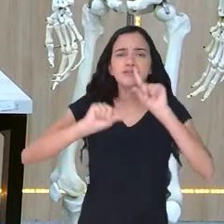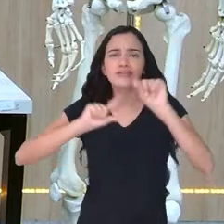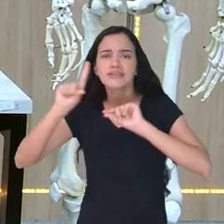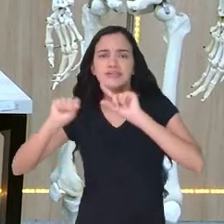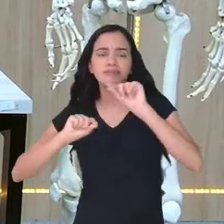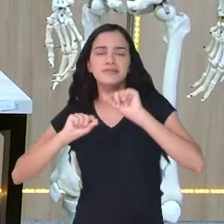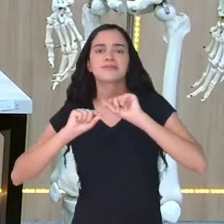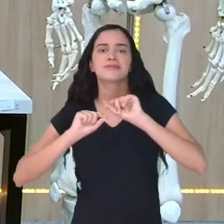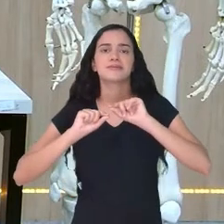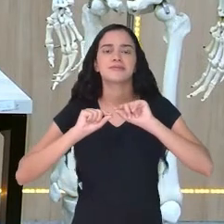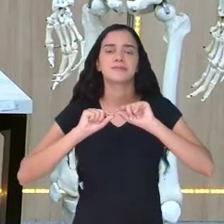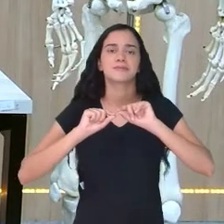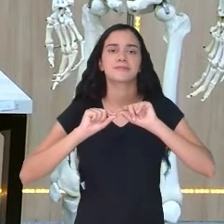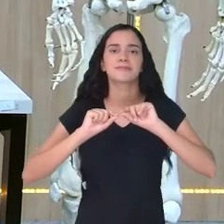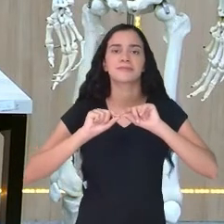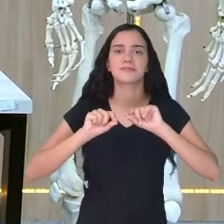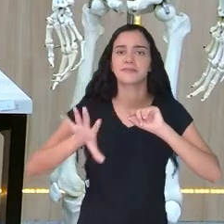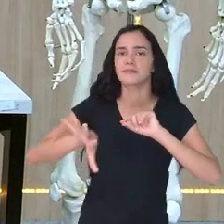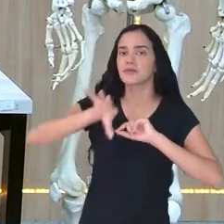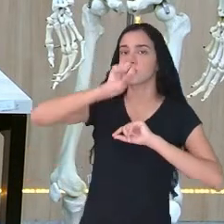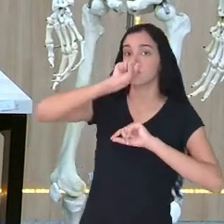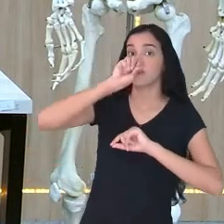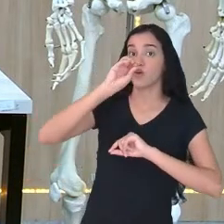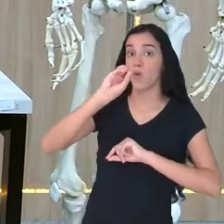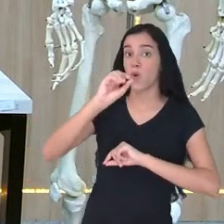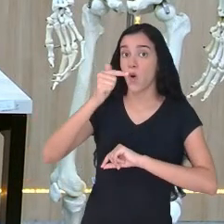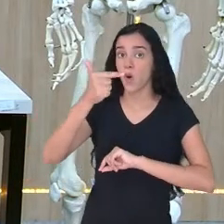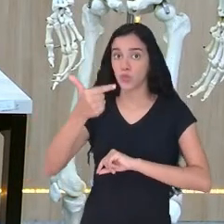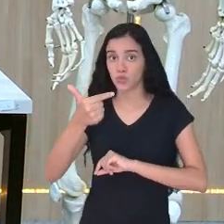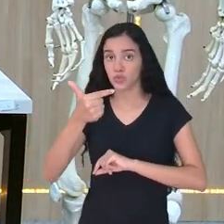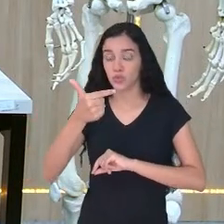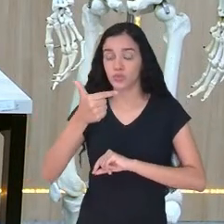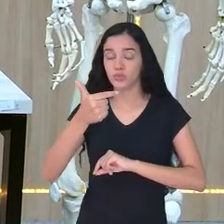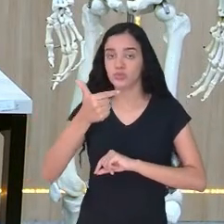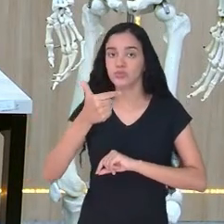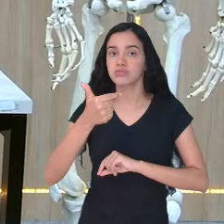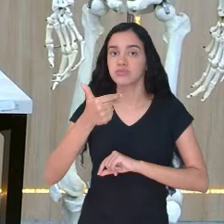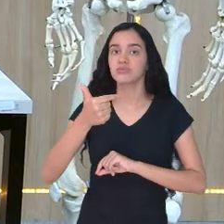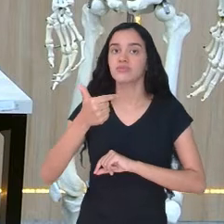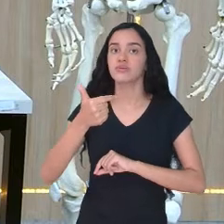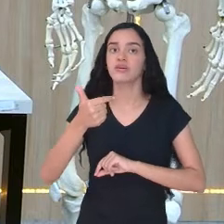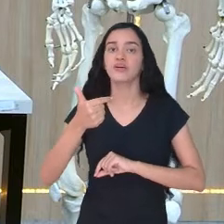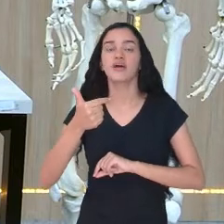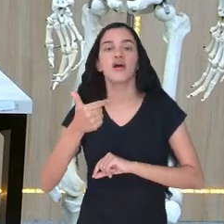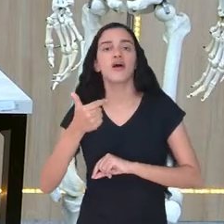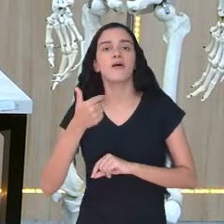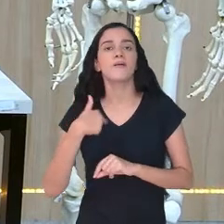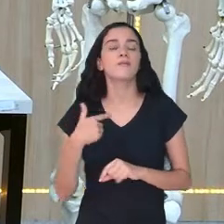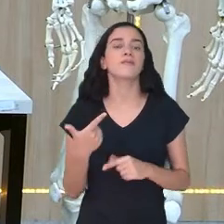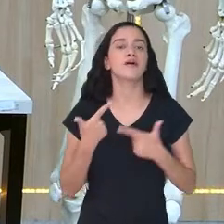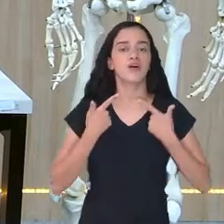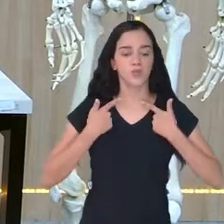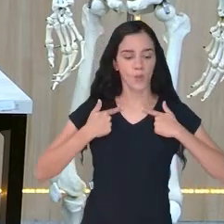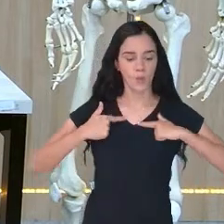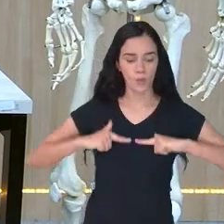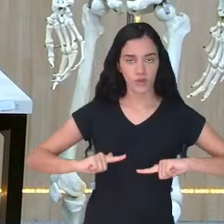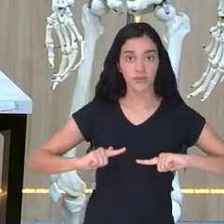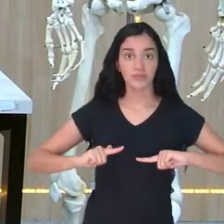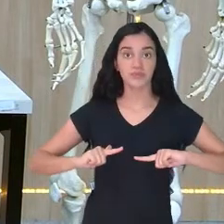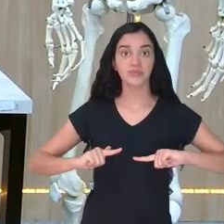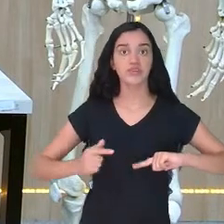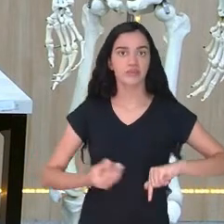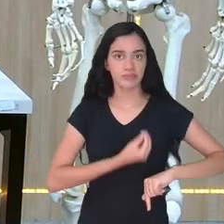aí do O2, que é o gás oxigênio, para a manutenção da vida. Por quê? Então,